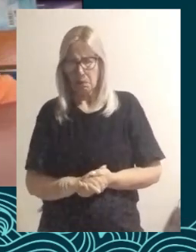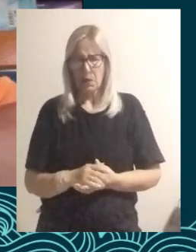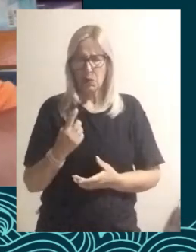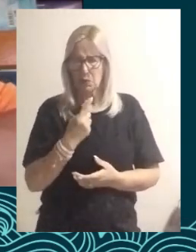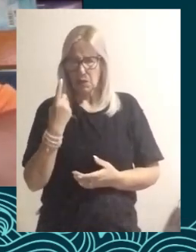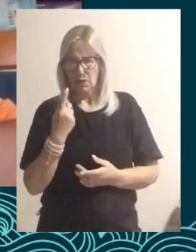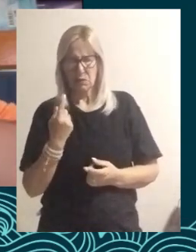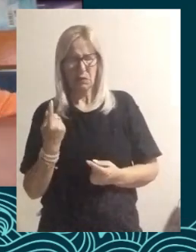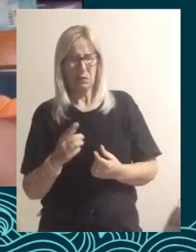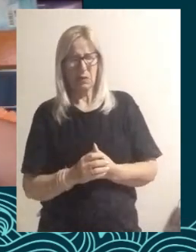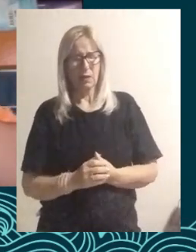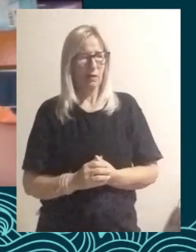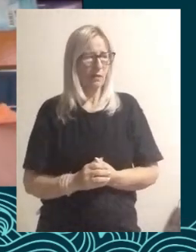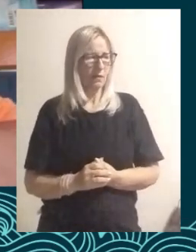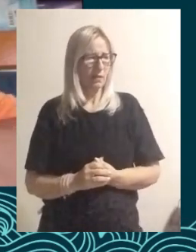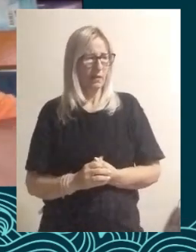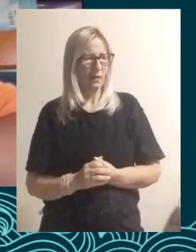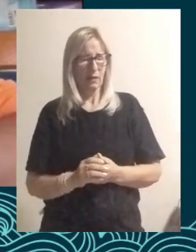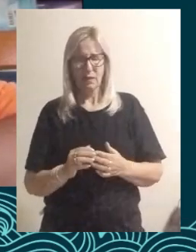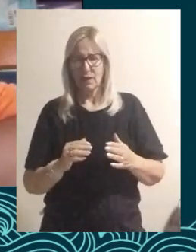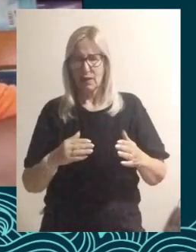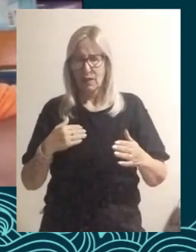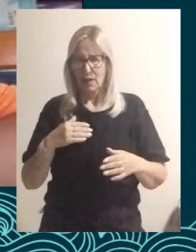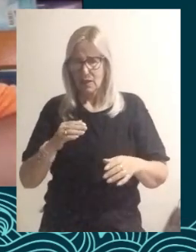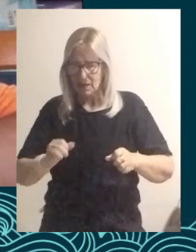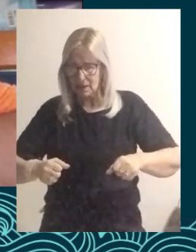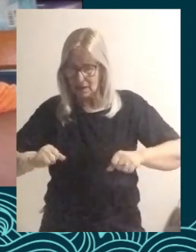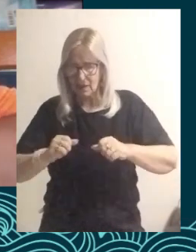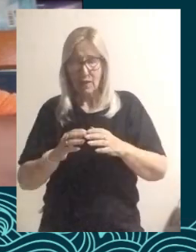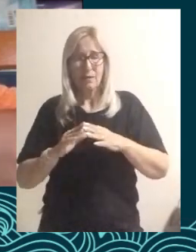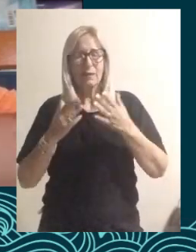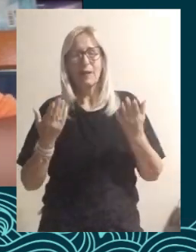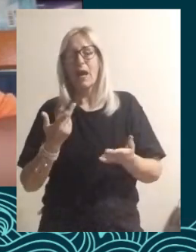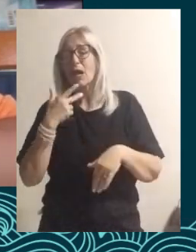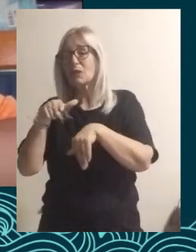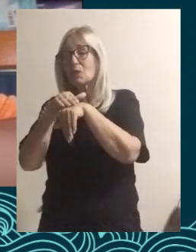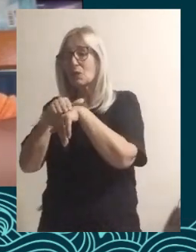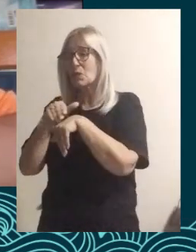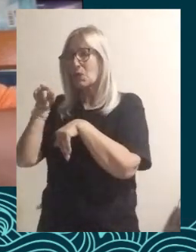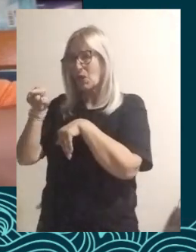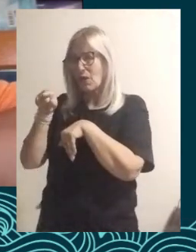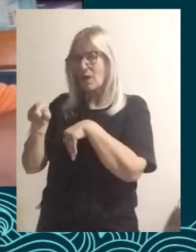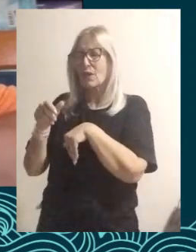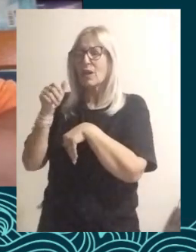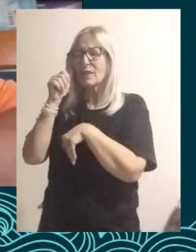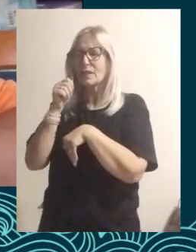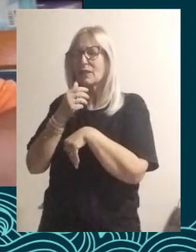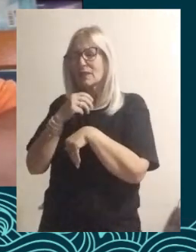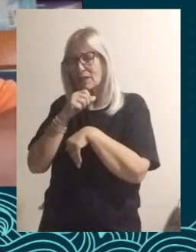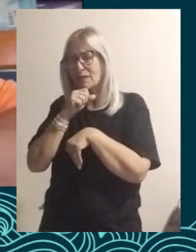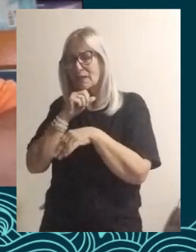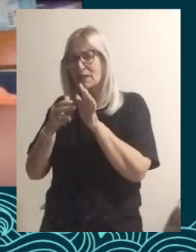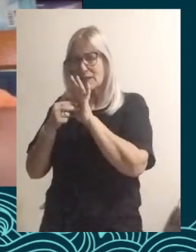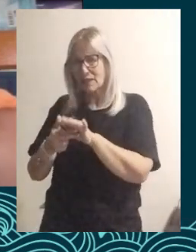só ficar aqui no meu canto e avançar no meu motor, mas de repente se eu converso com